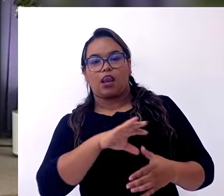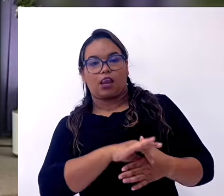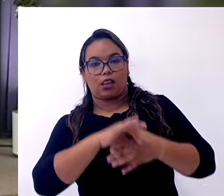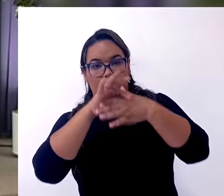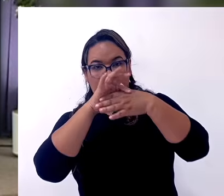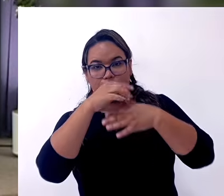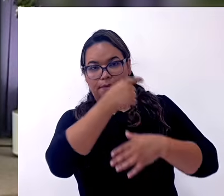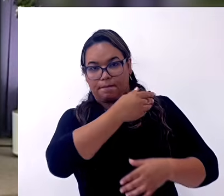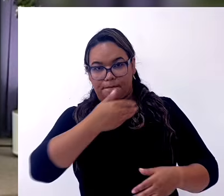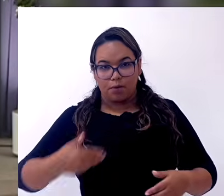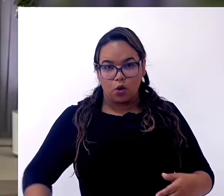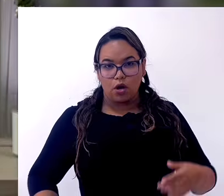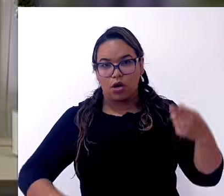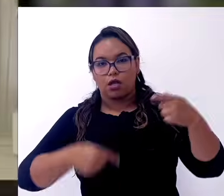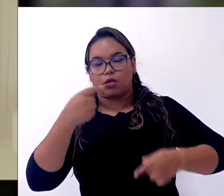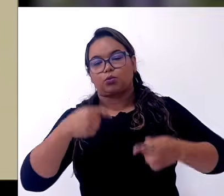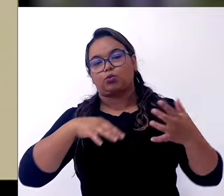religioso,